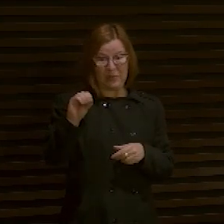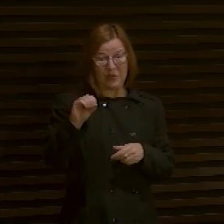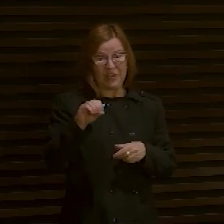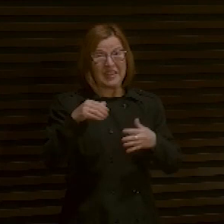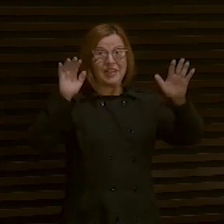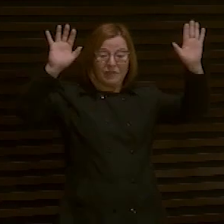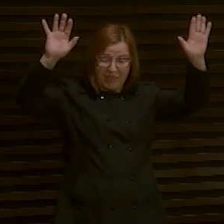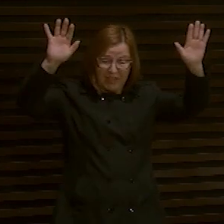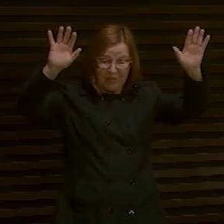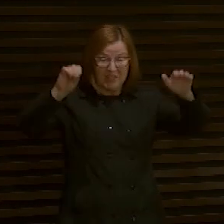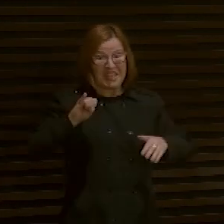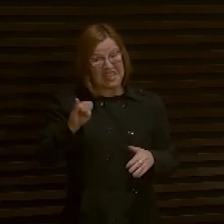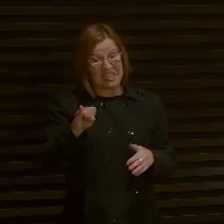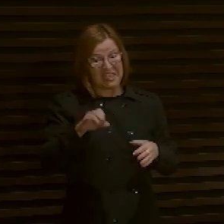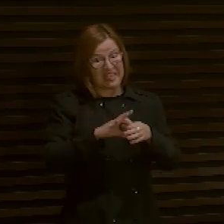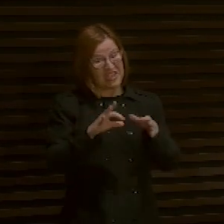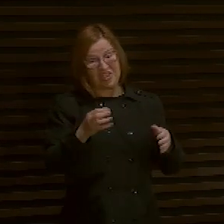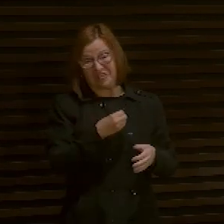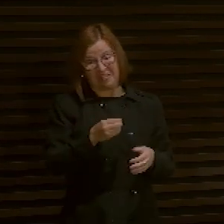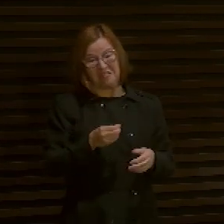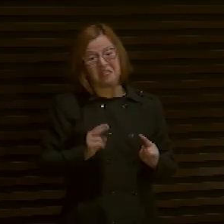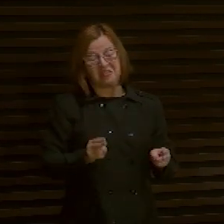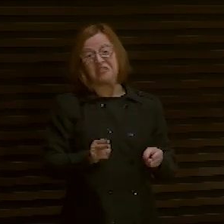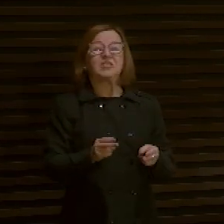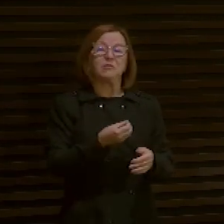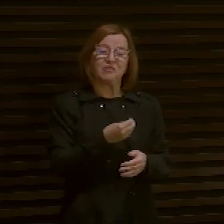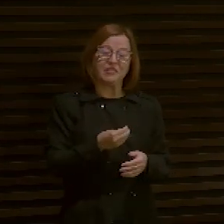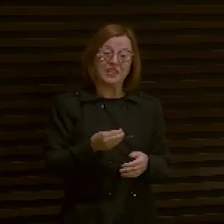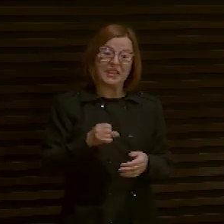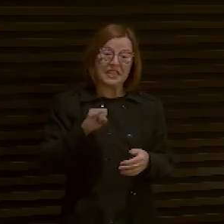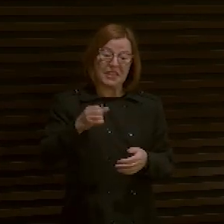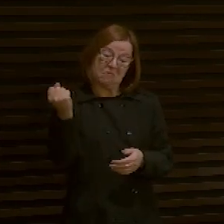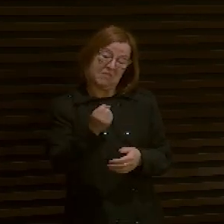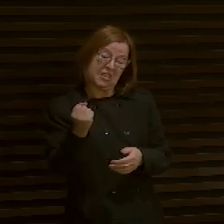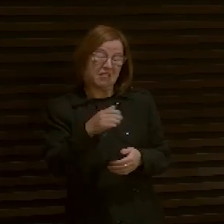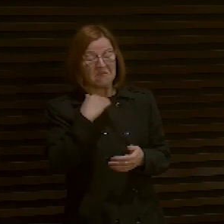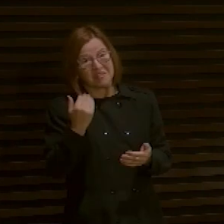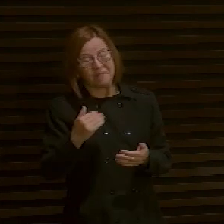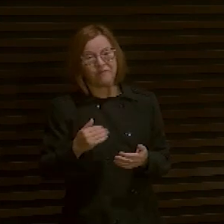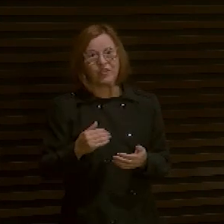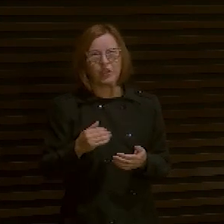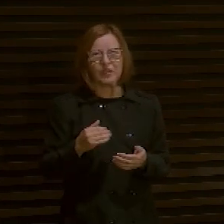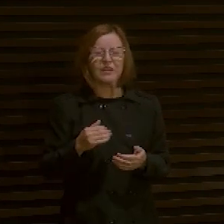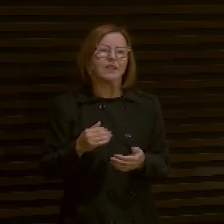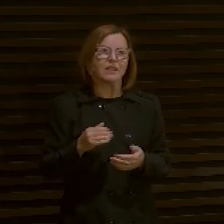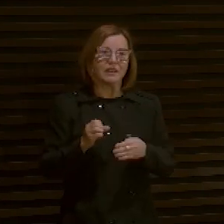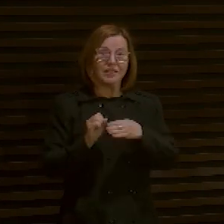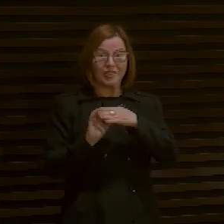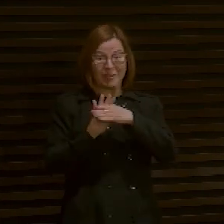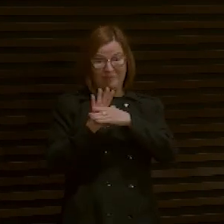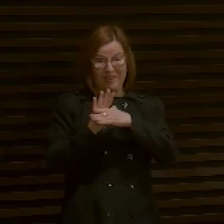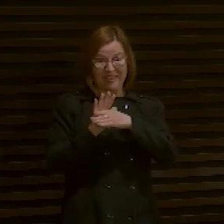viveremos. Se nos matarem, apenas morreremos." Ao anoitecer, eles se levantaram para ir até o arraial dos